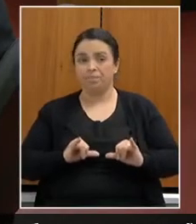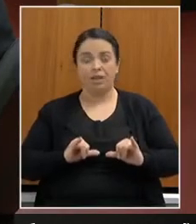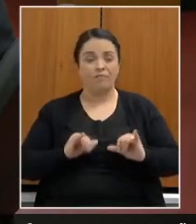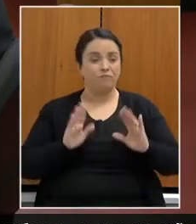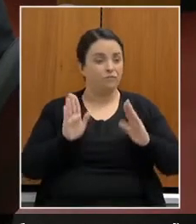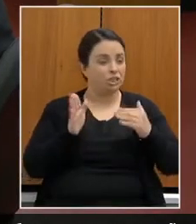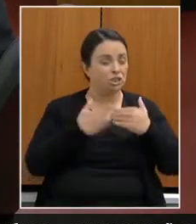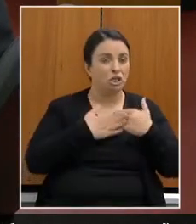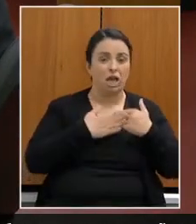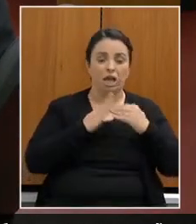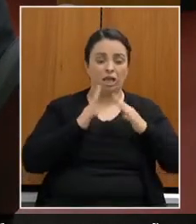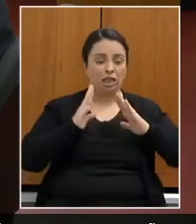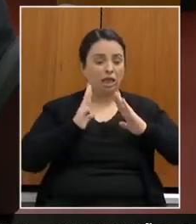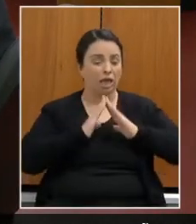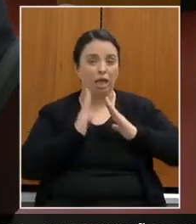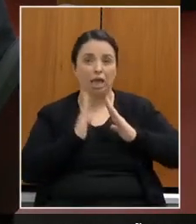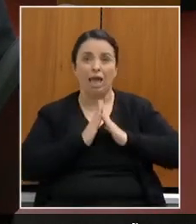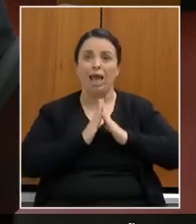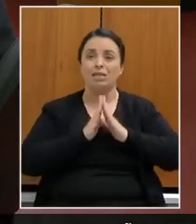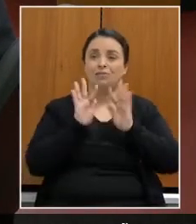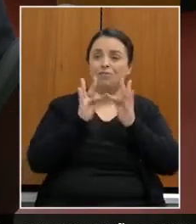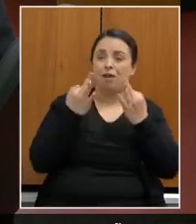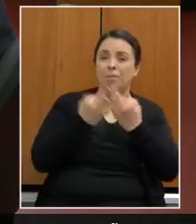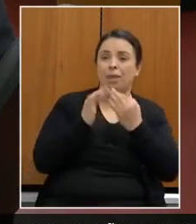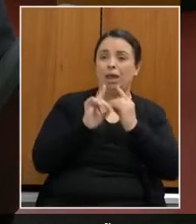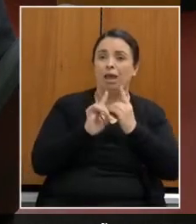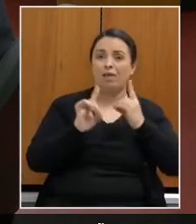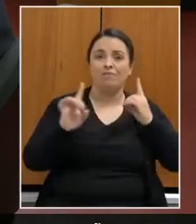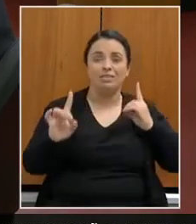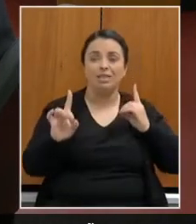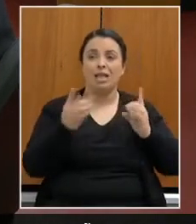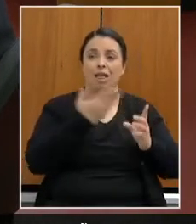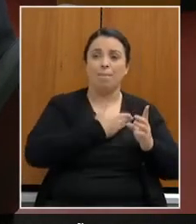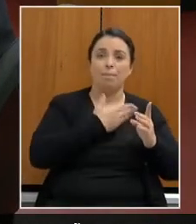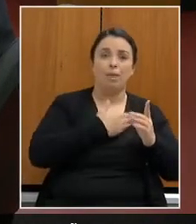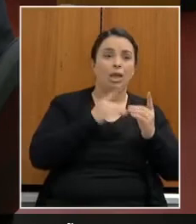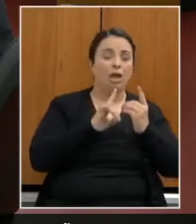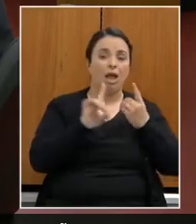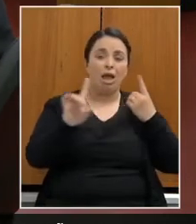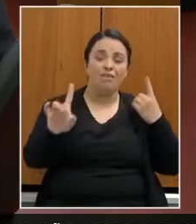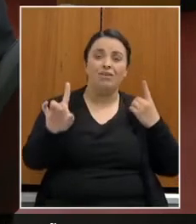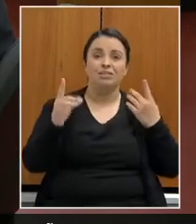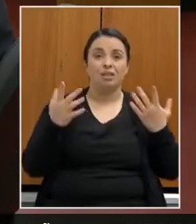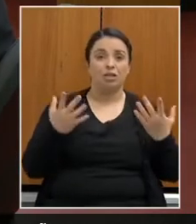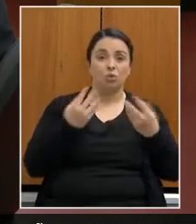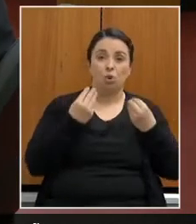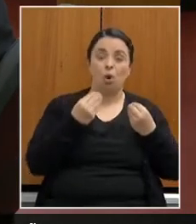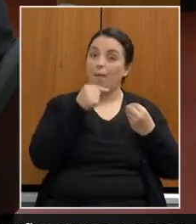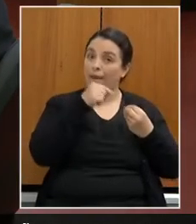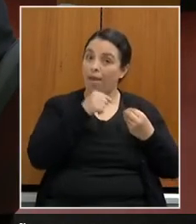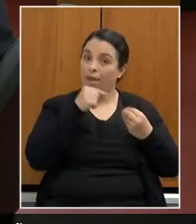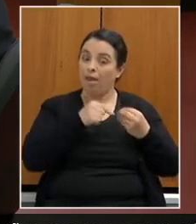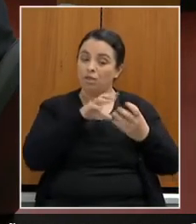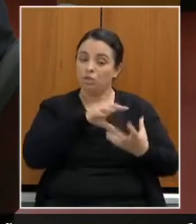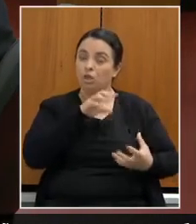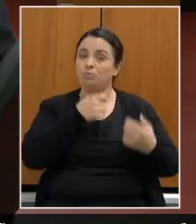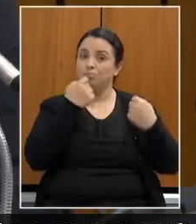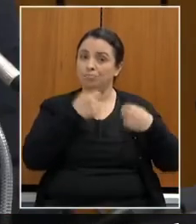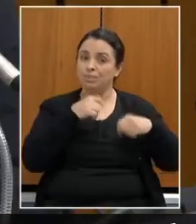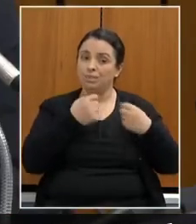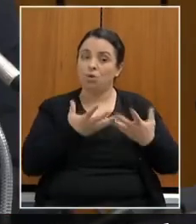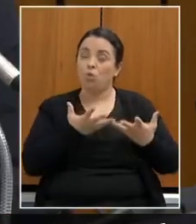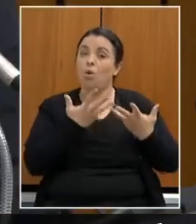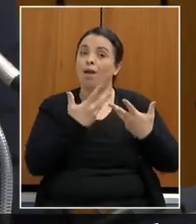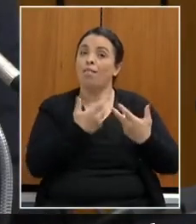casa, afastados da convivência familiar, convivência dos amigos. E eles precisarão muito deste atendimento.